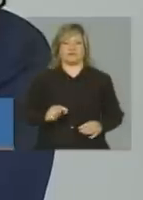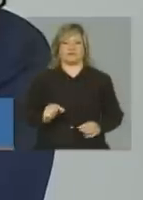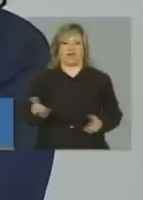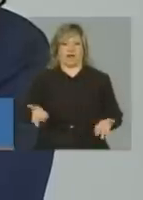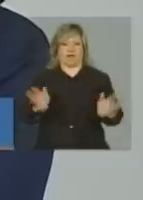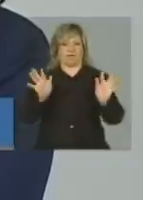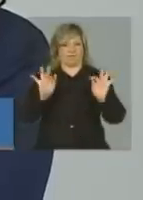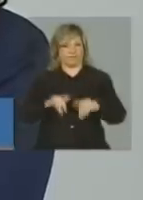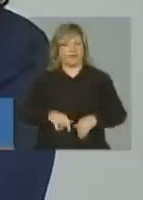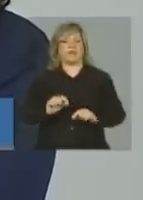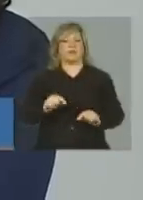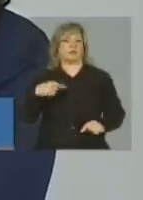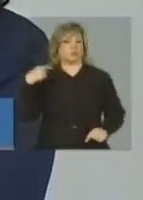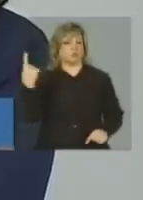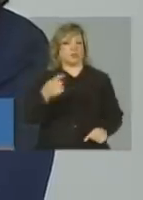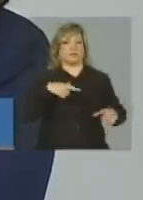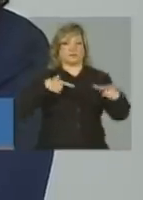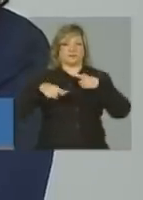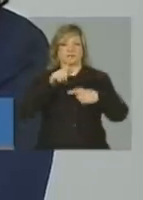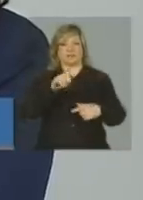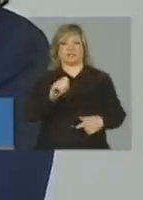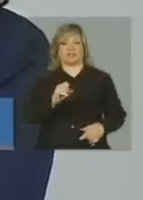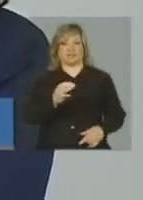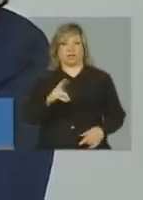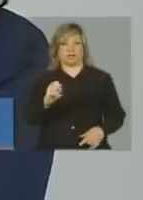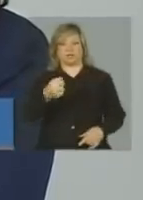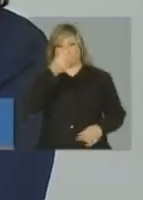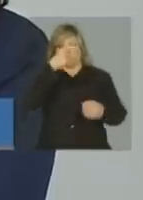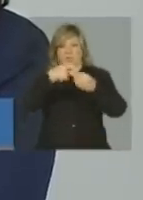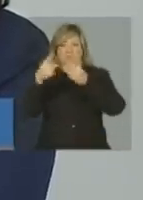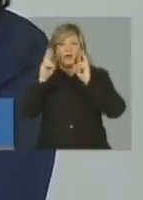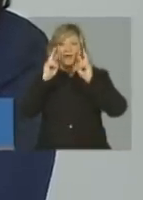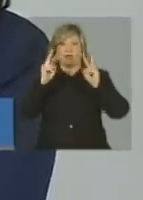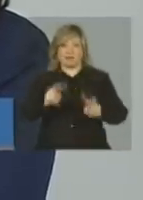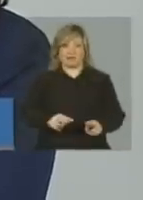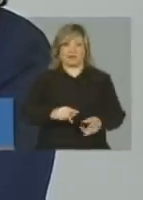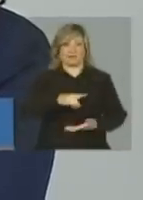finais que os gestores atentem para o que está dito na portaria